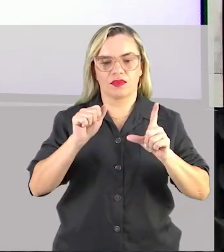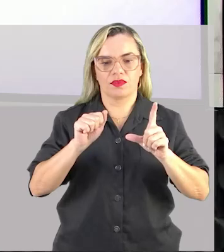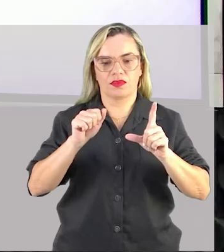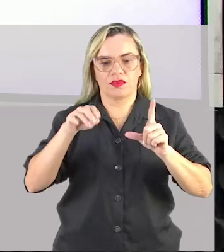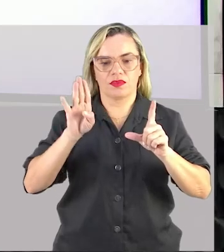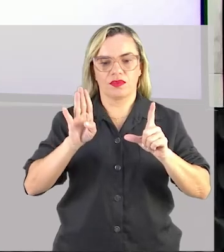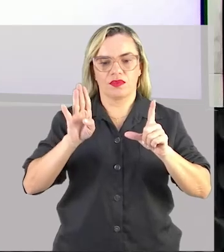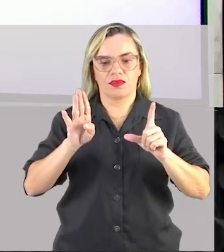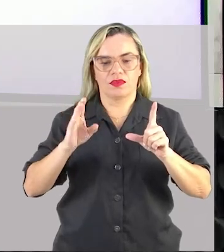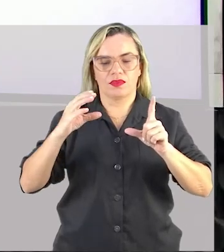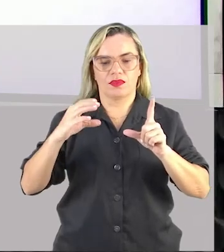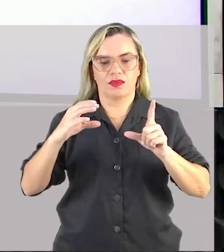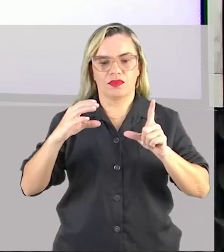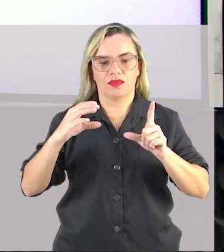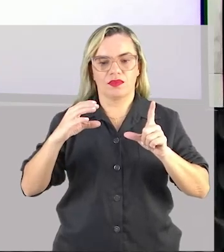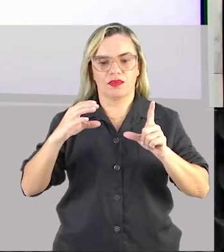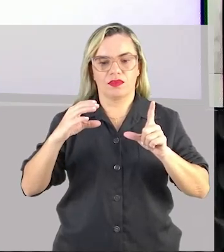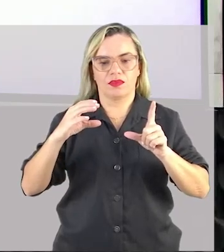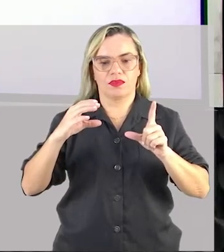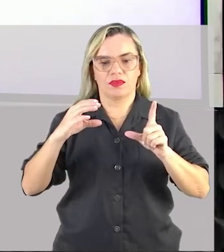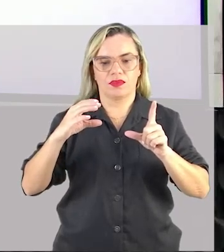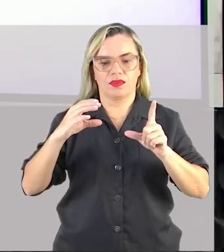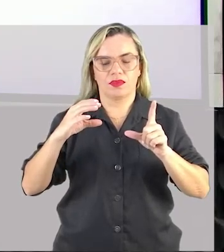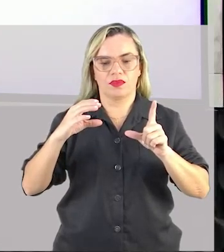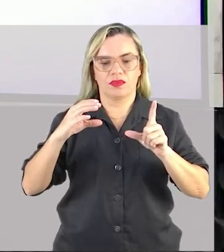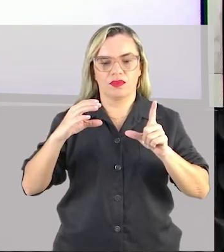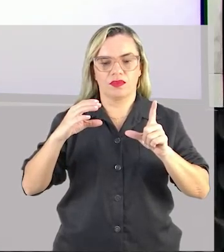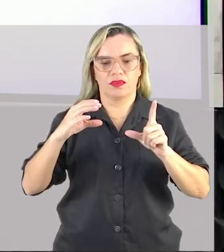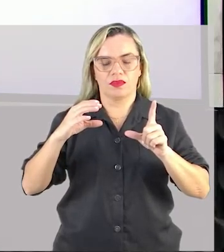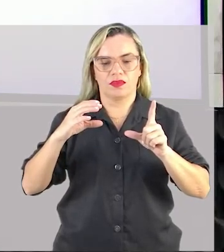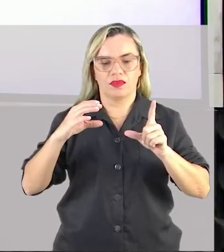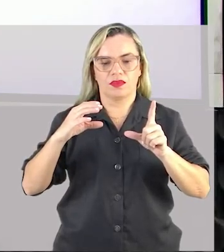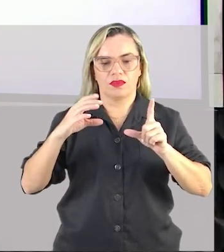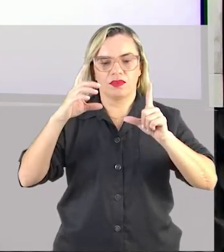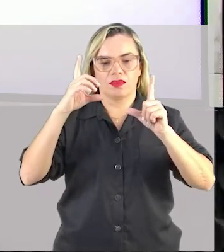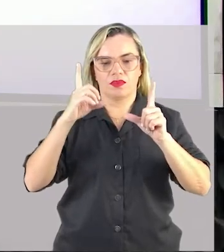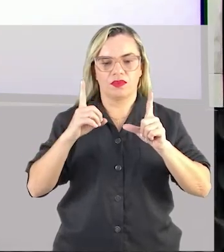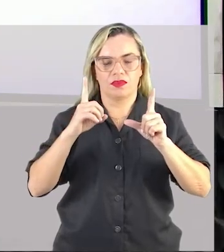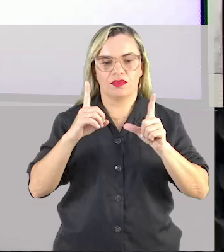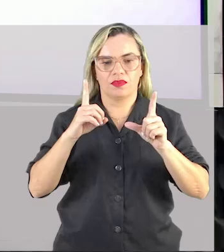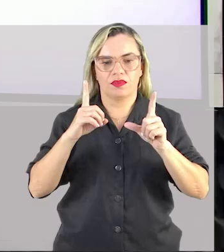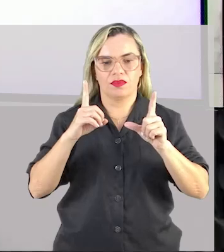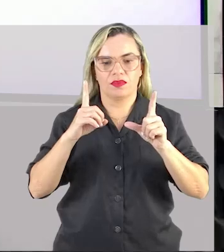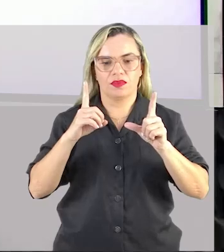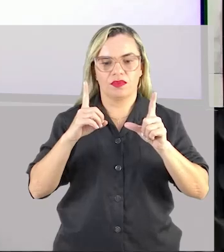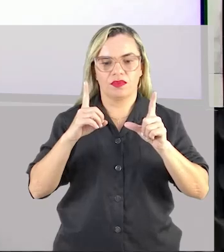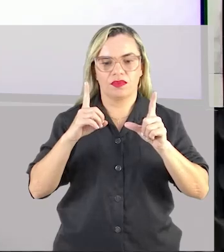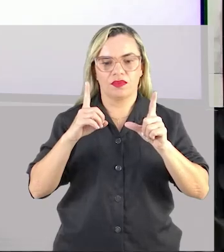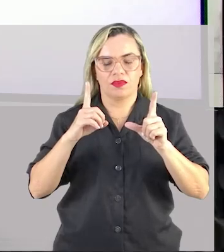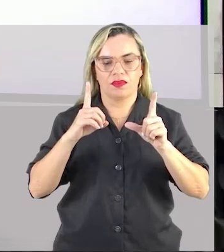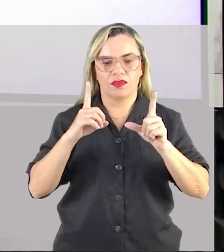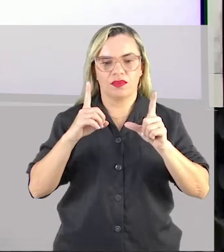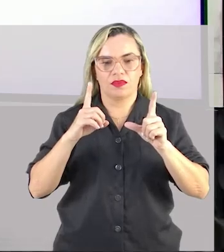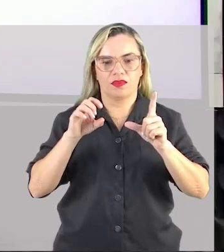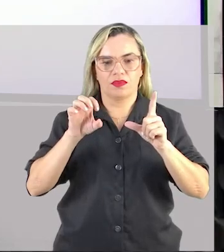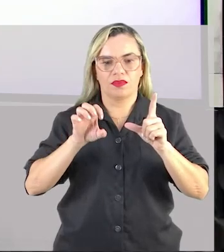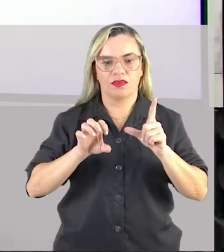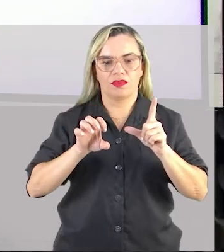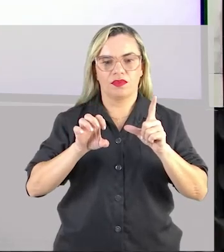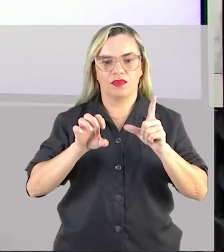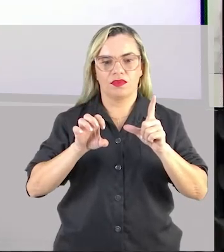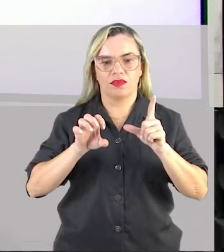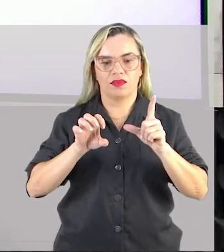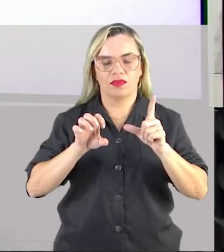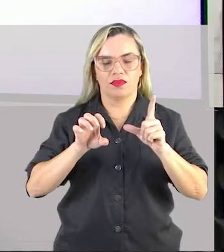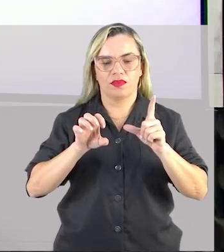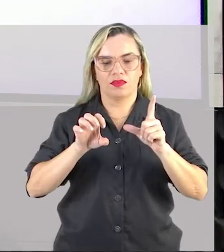despreciar, rechazar, recoger, retener, excluir, arrojar, menospreciar,